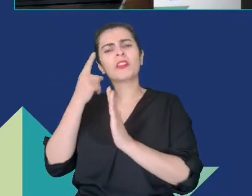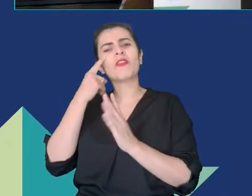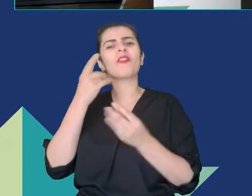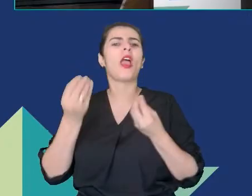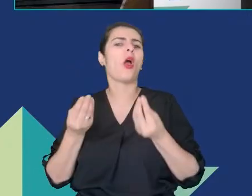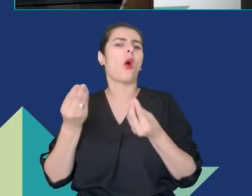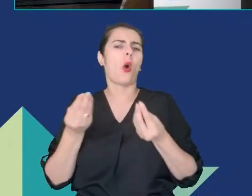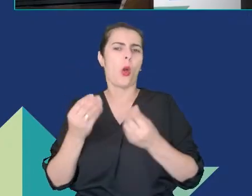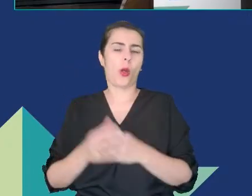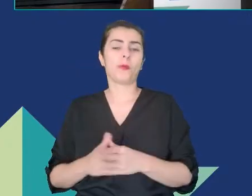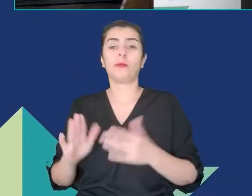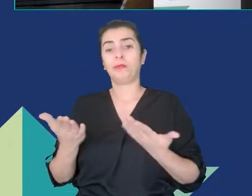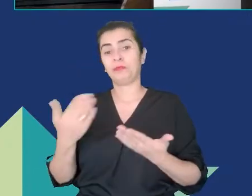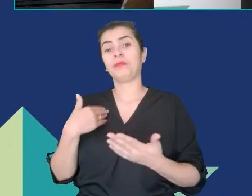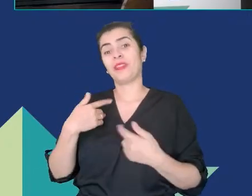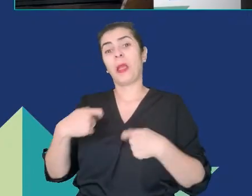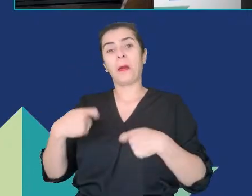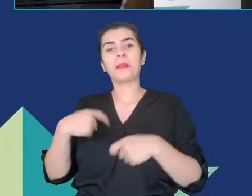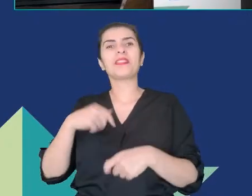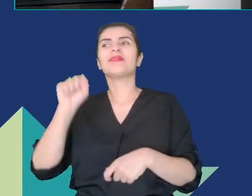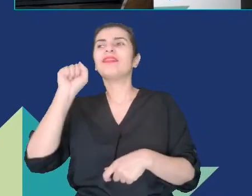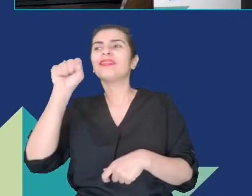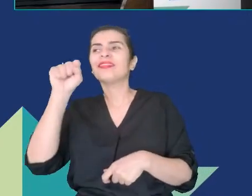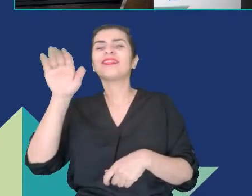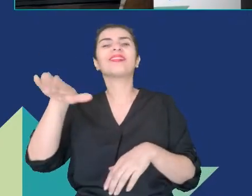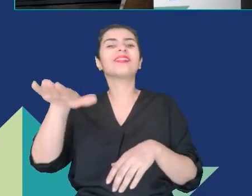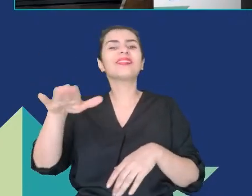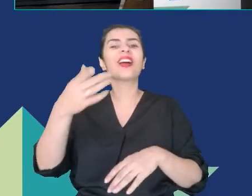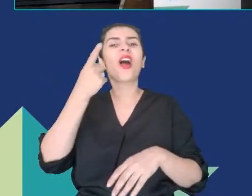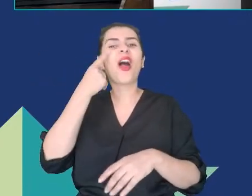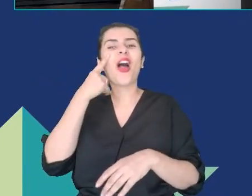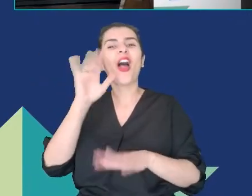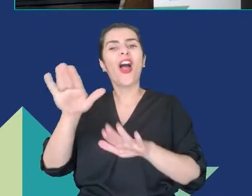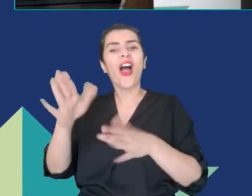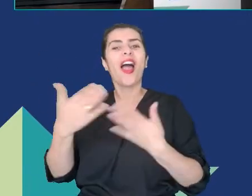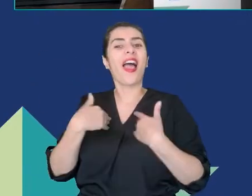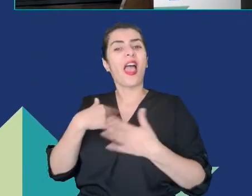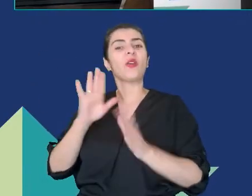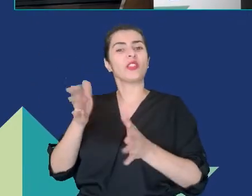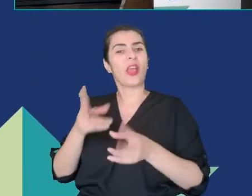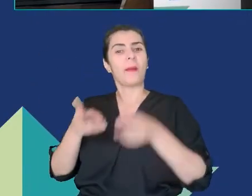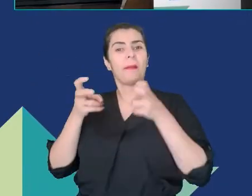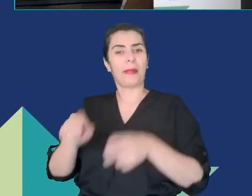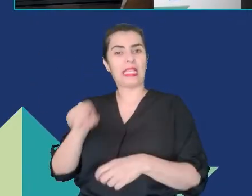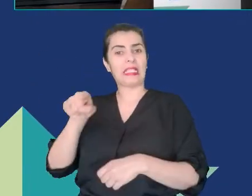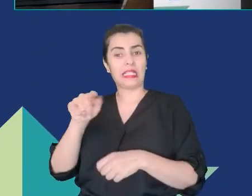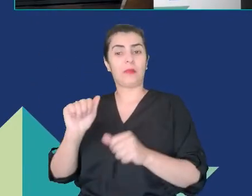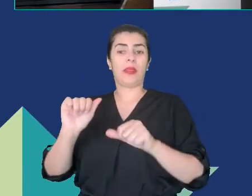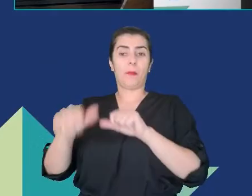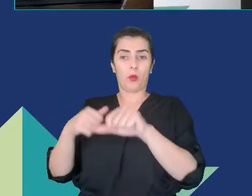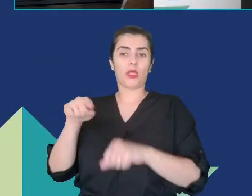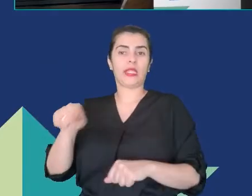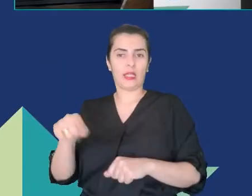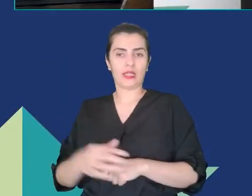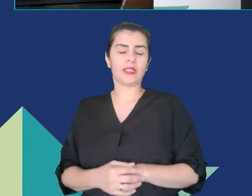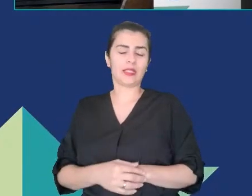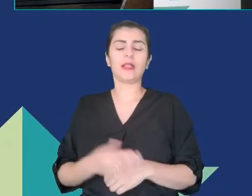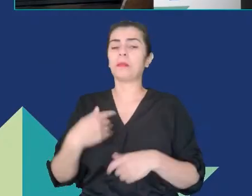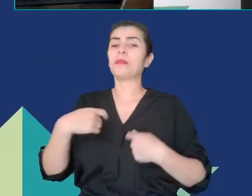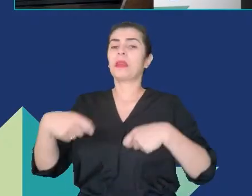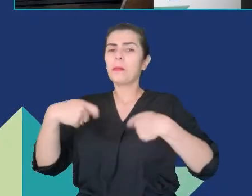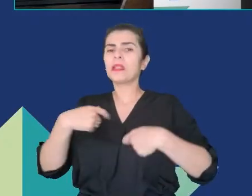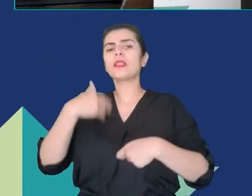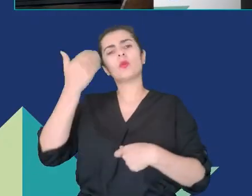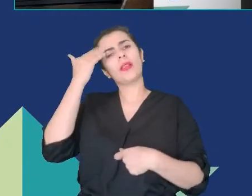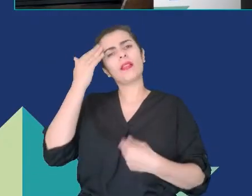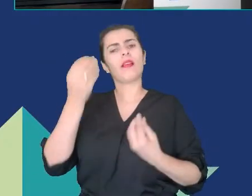teve que bater na porta da equipe de processo e falar, olha, a gente está percebendo essa alteração, né, e a gente precisava entender. Então,